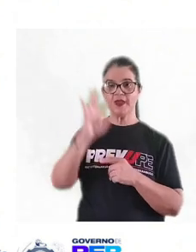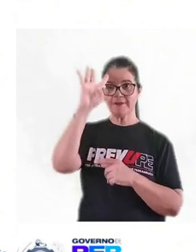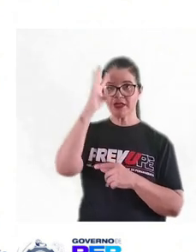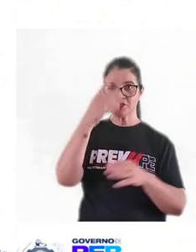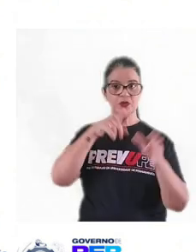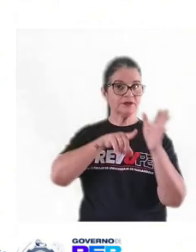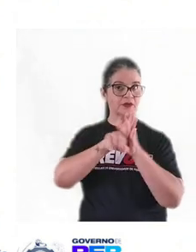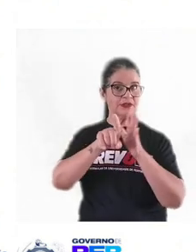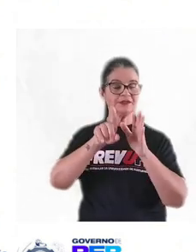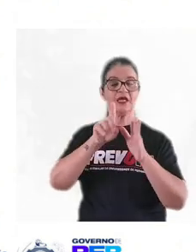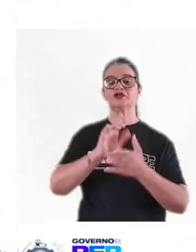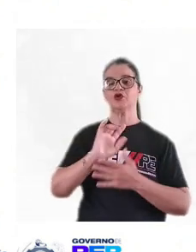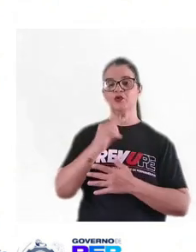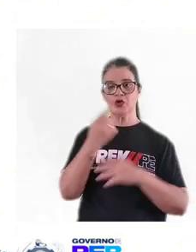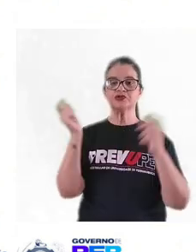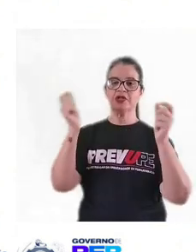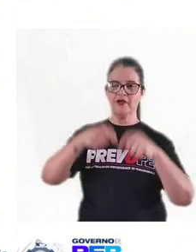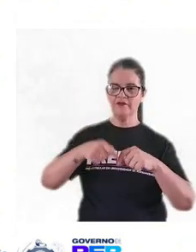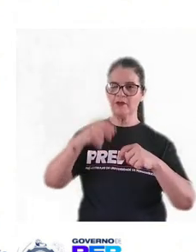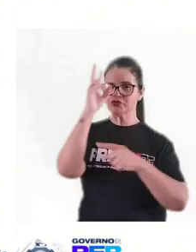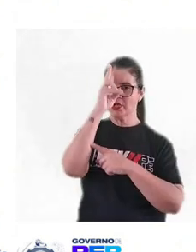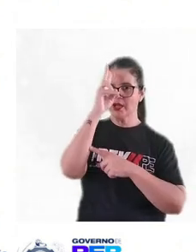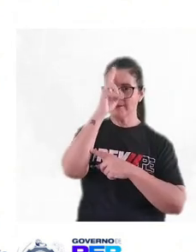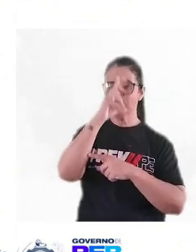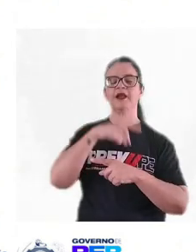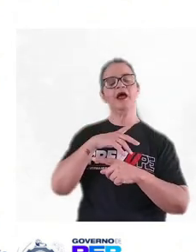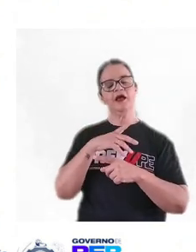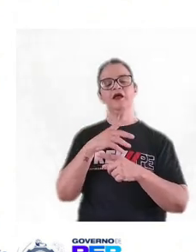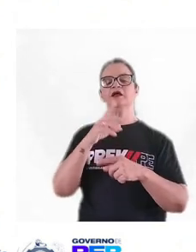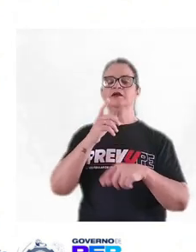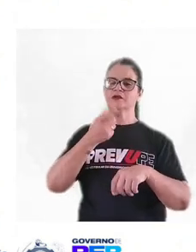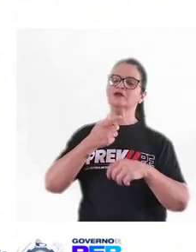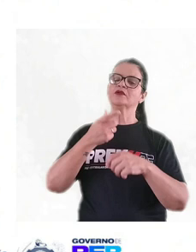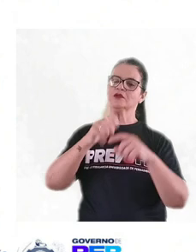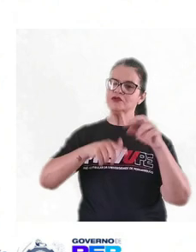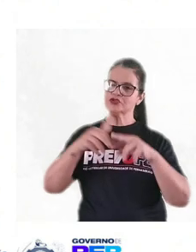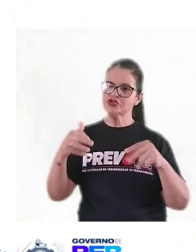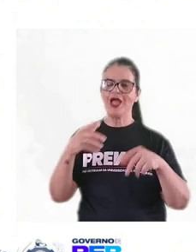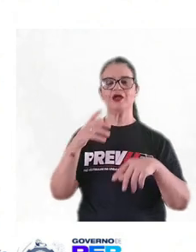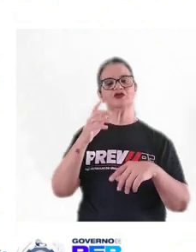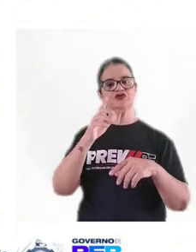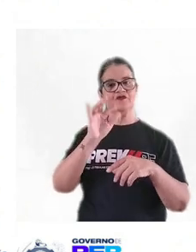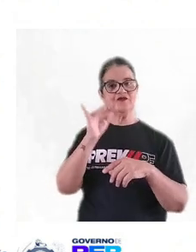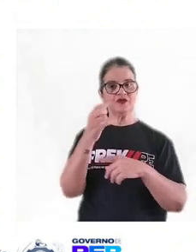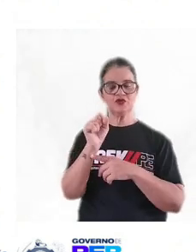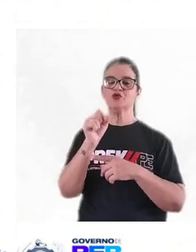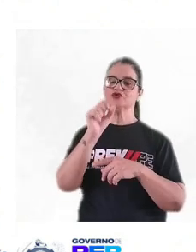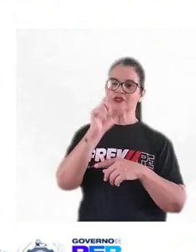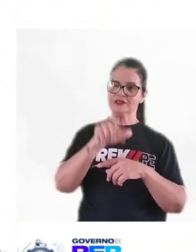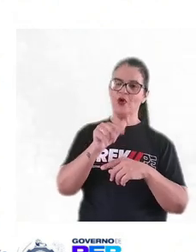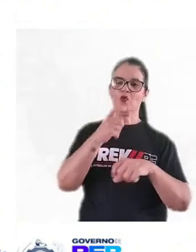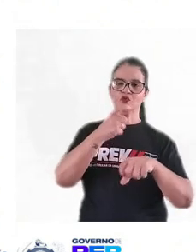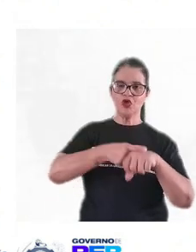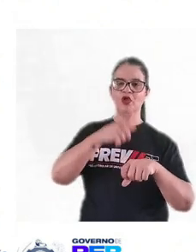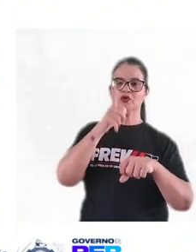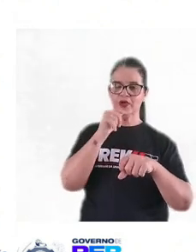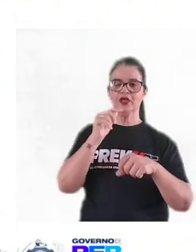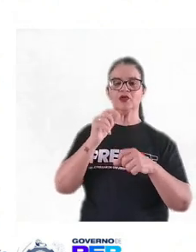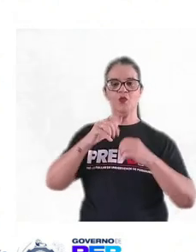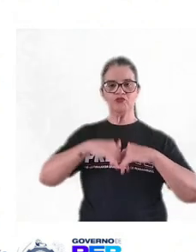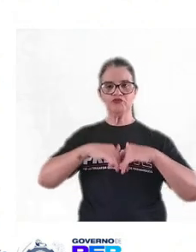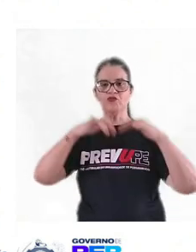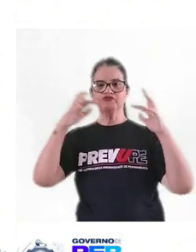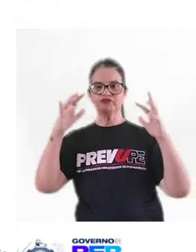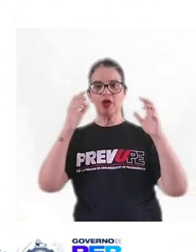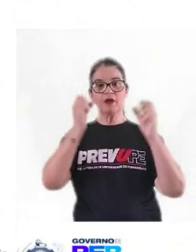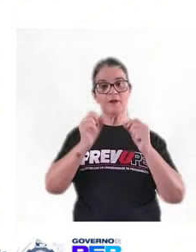resolução dessa questão nós devemos lembrar dos estados físicos da matéria que são sólido líquido e gasoso e que